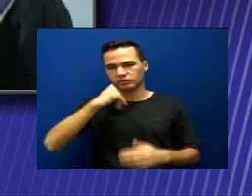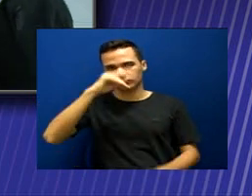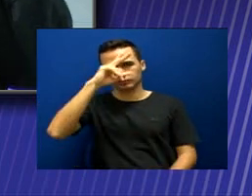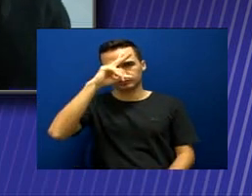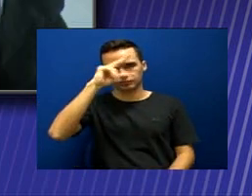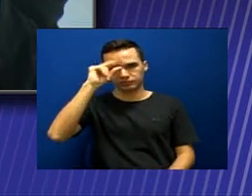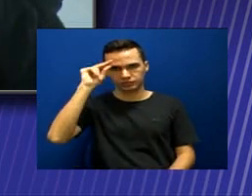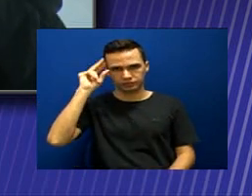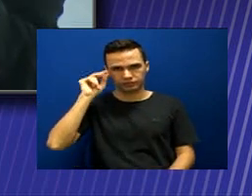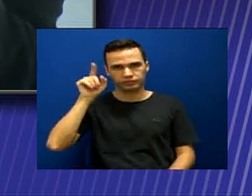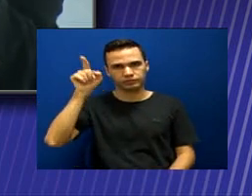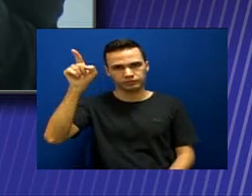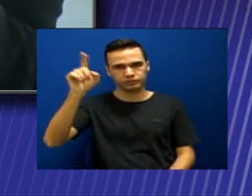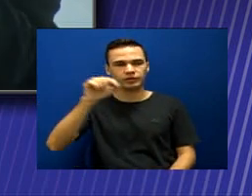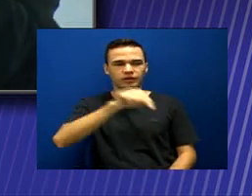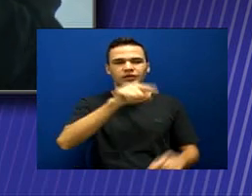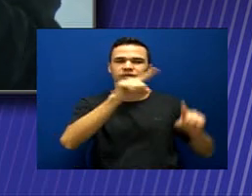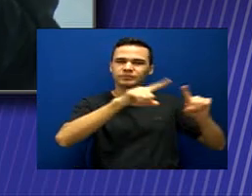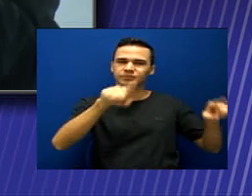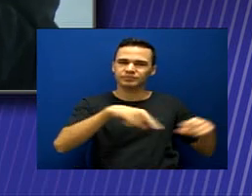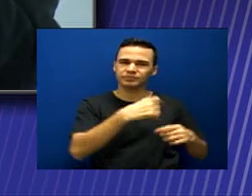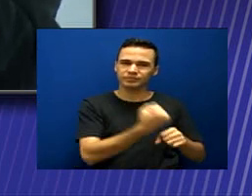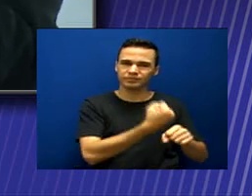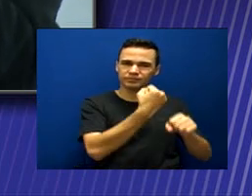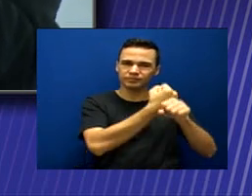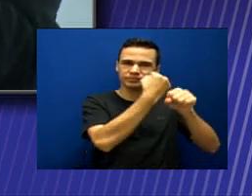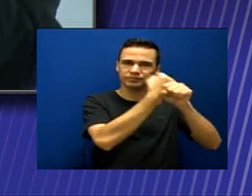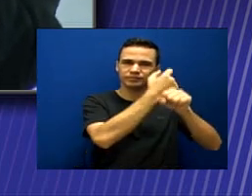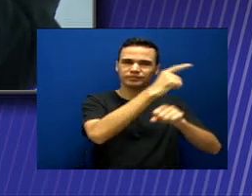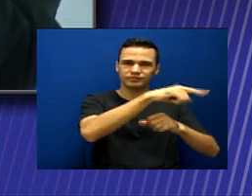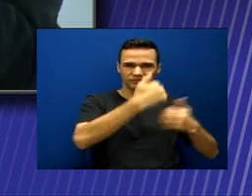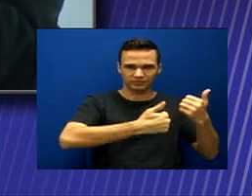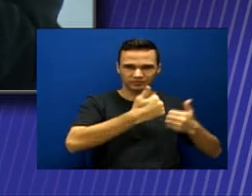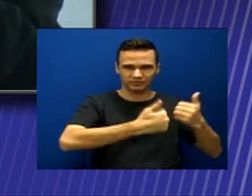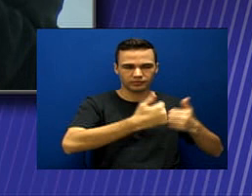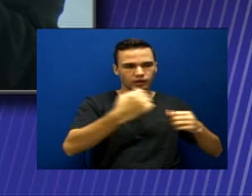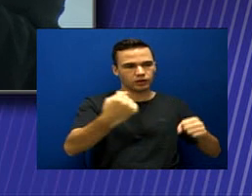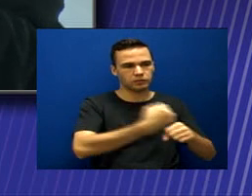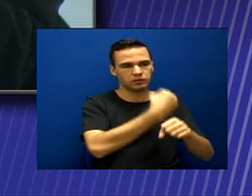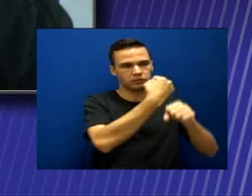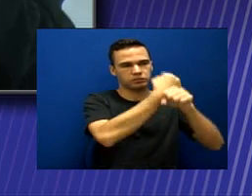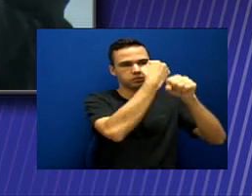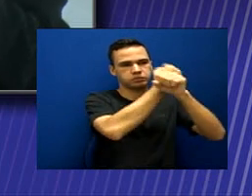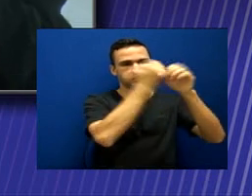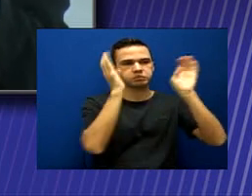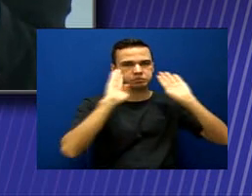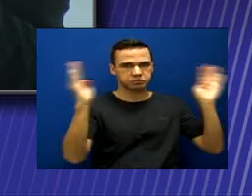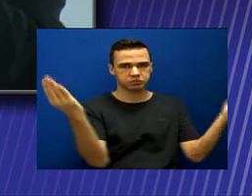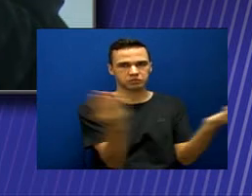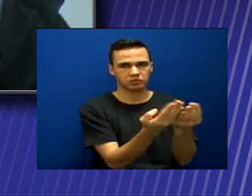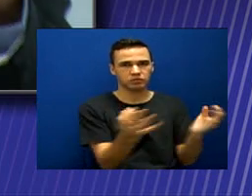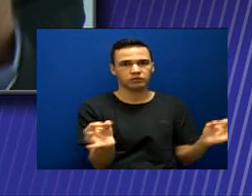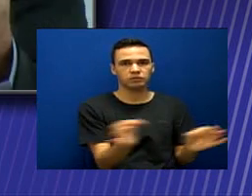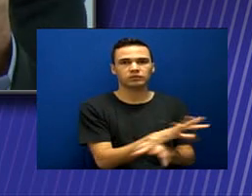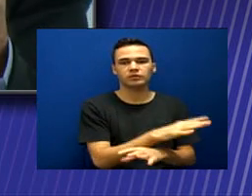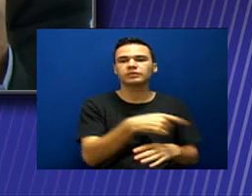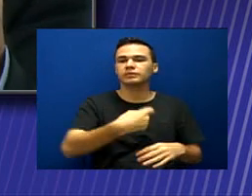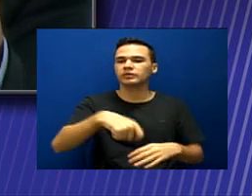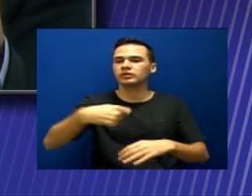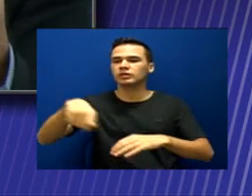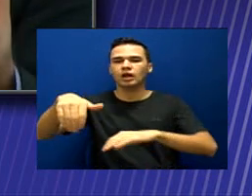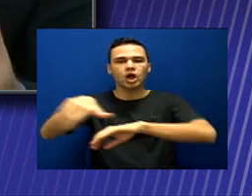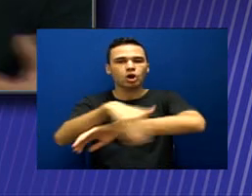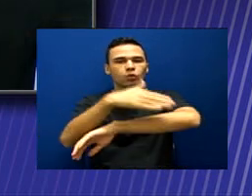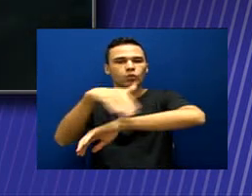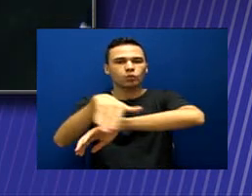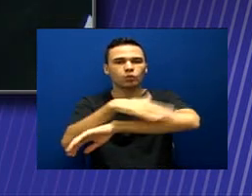prefeito fez esse ginásio de esporte decorrente dessa emenda do deputado Carlos César, ele foi obrigado a recuperar as ruas do entorno.